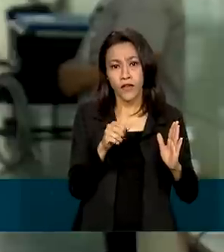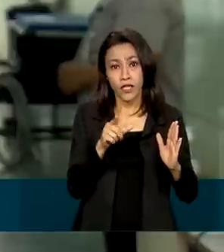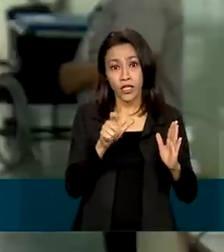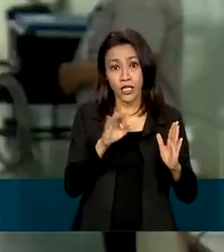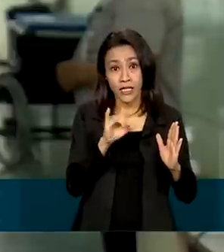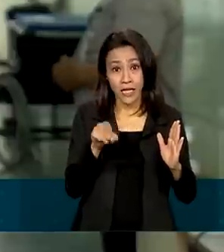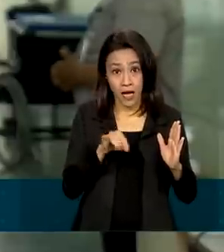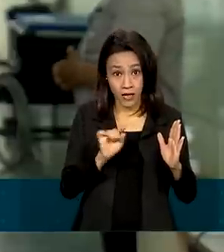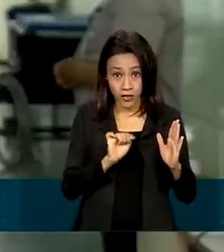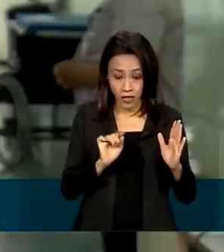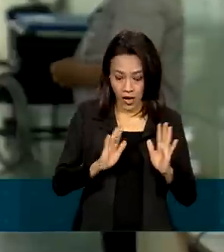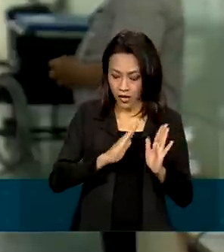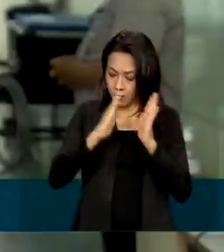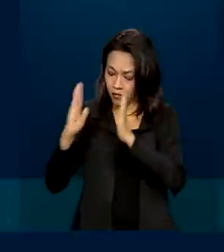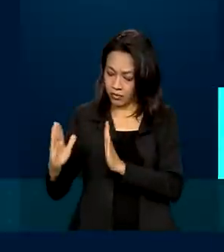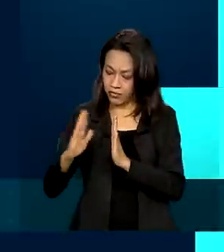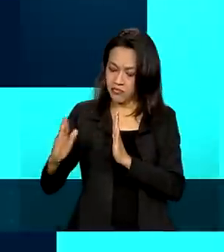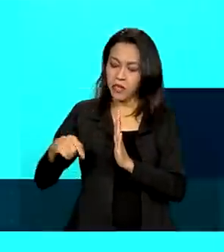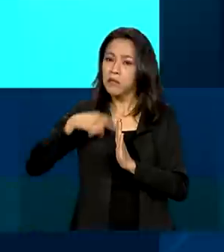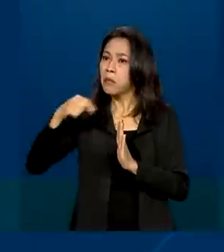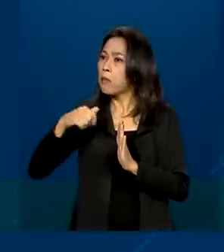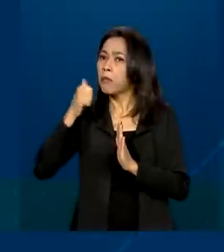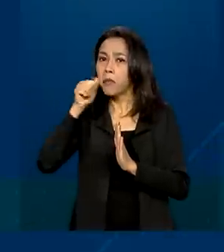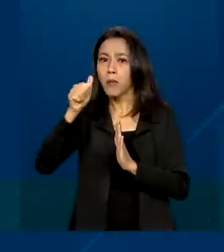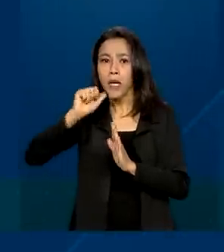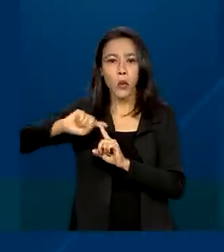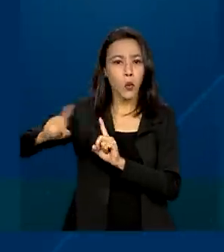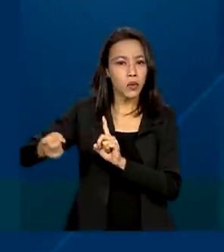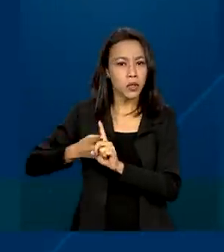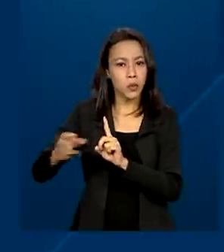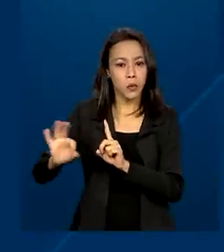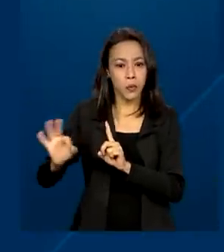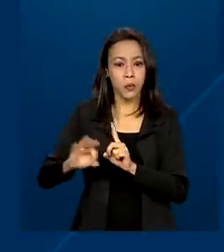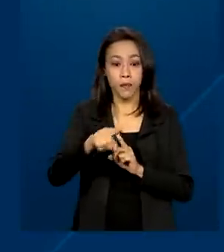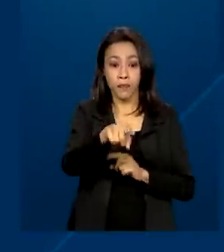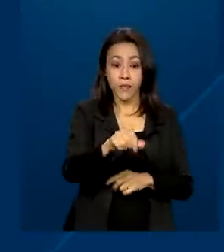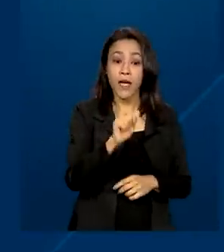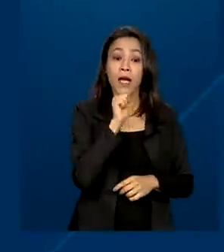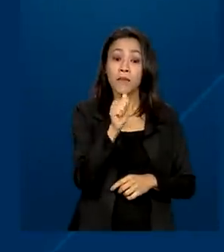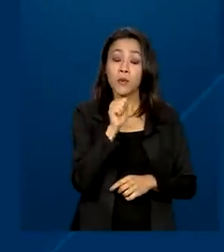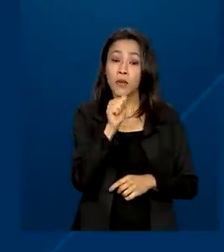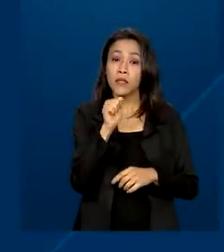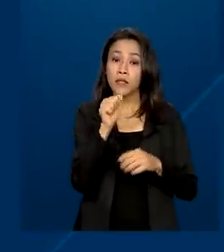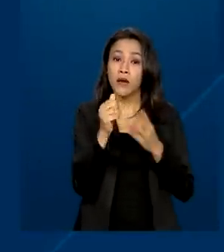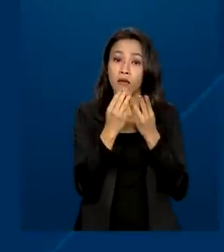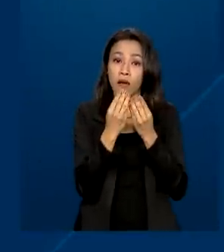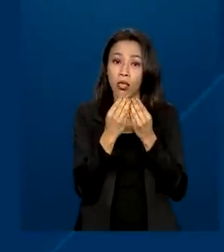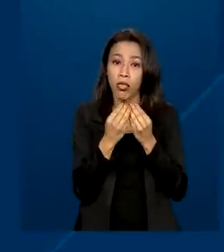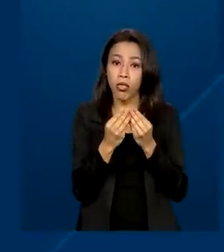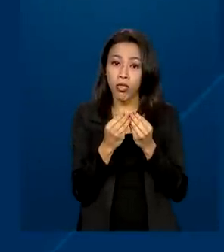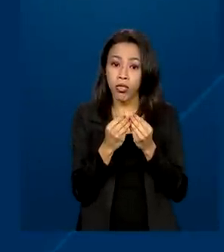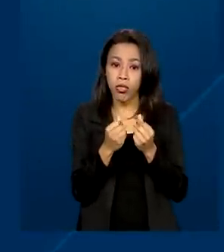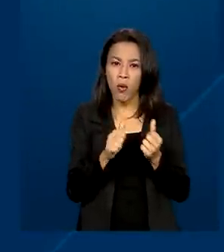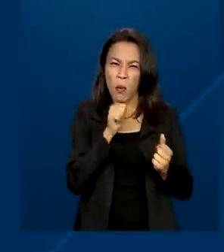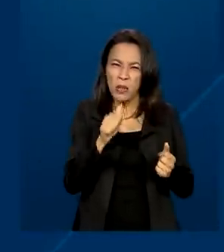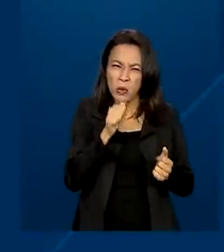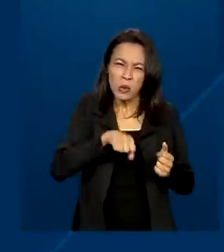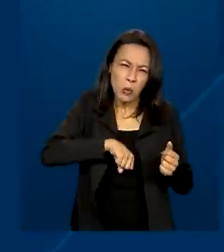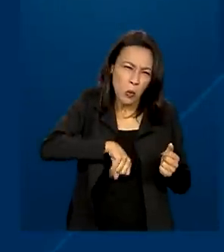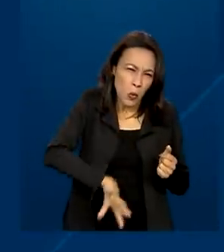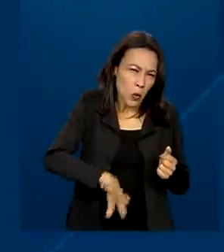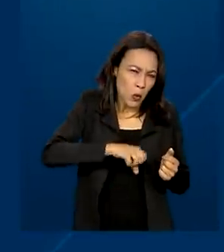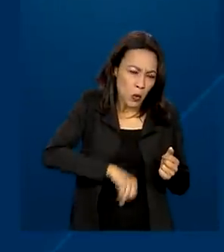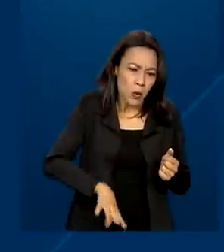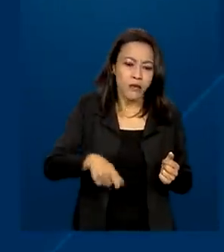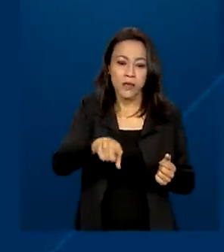não reprodutivo na vida da mulher. Os sintomas são menstruações mais escassas ou hemorragias, ondas de calor,